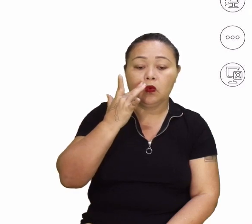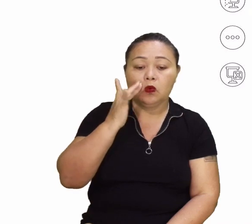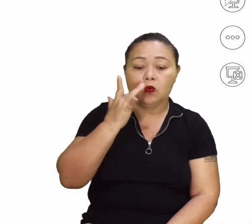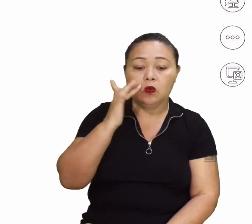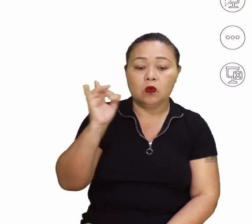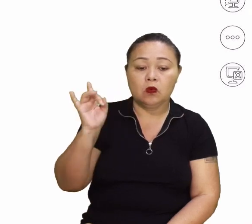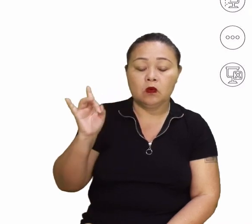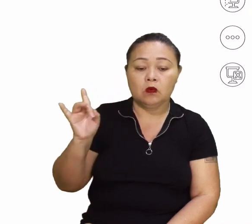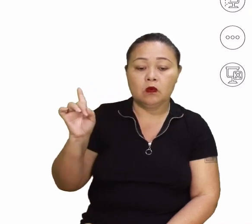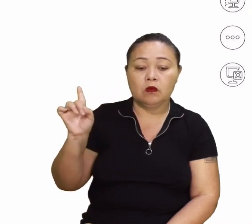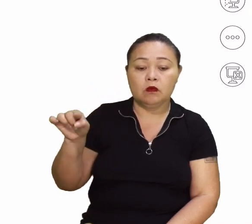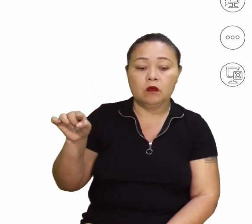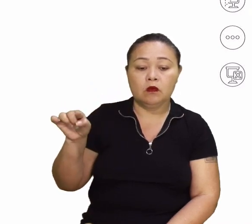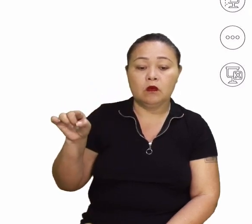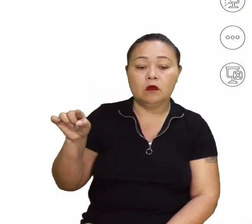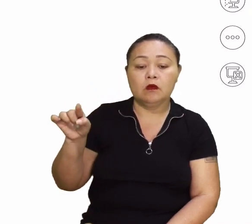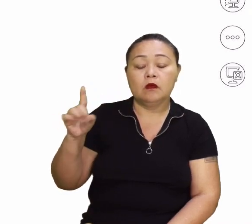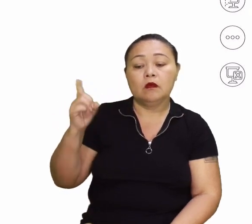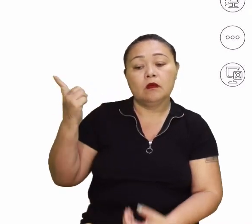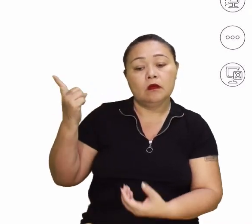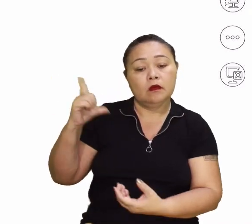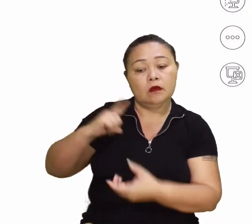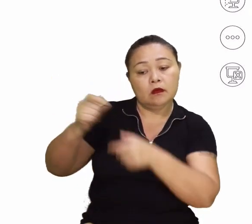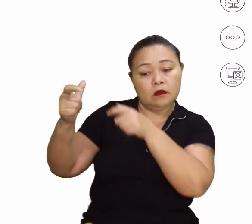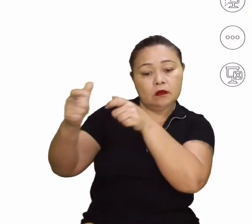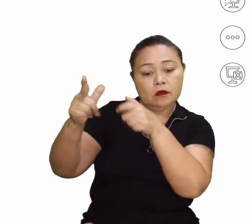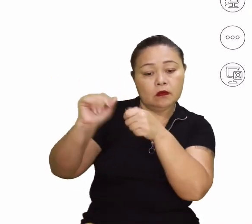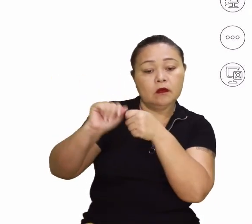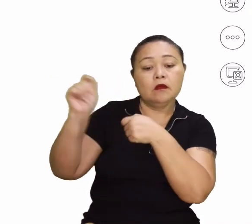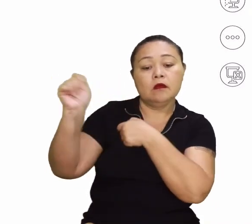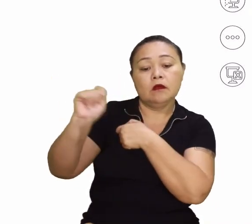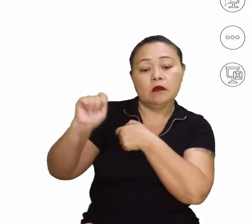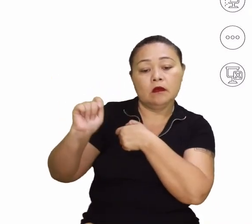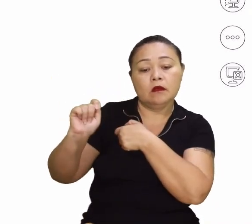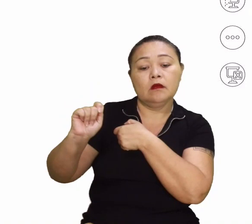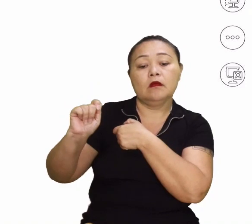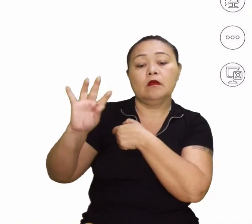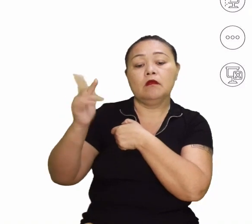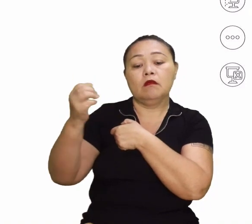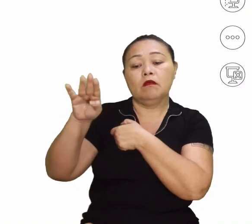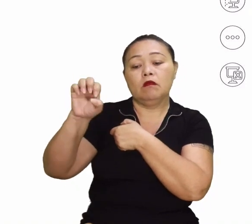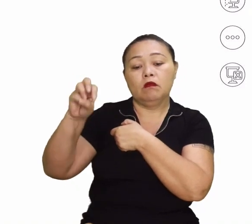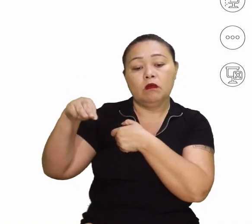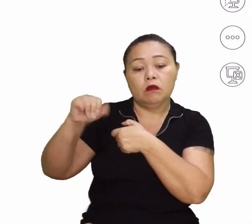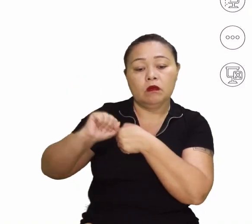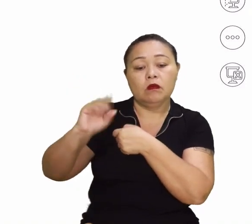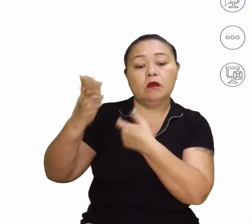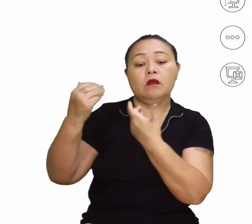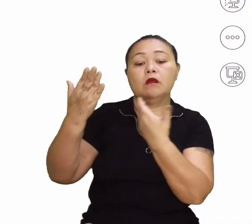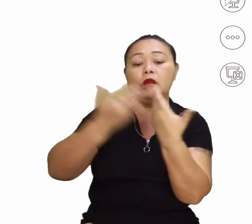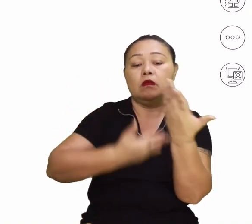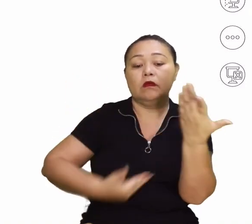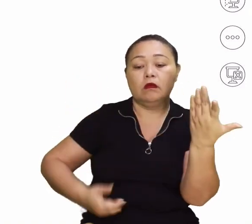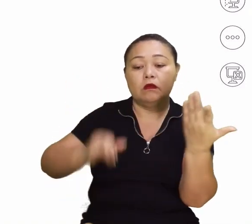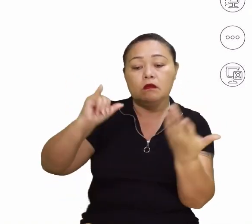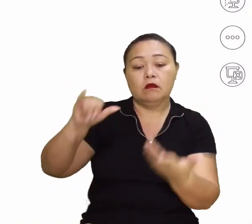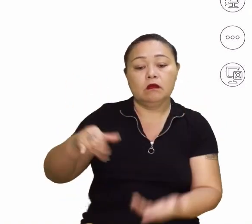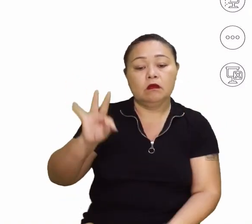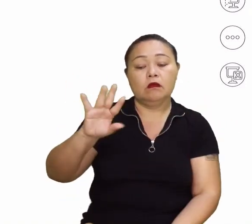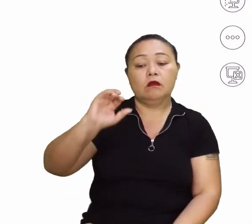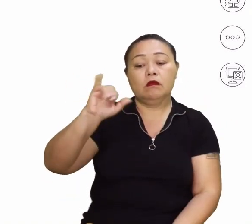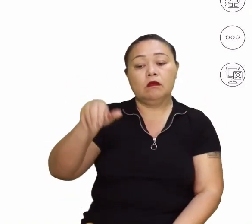só, o tanto de ouro. Tantos lugares, ó, Ariquemes, Theobroma, Governador Jorge Teixeira,